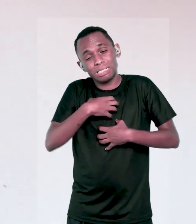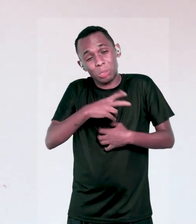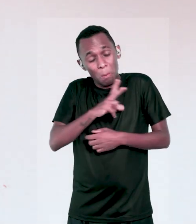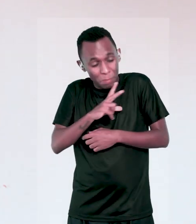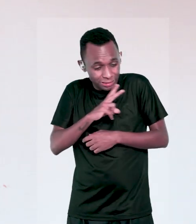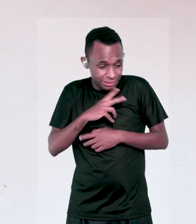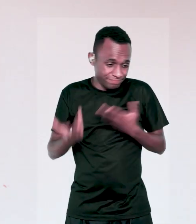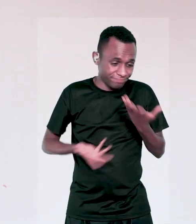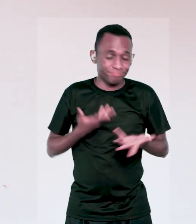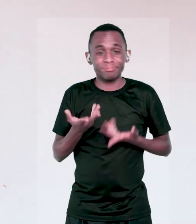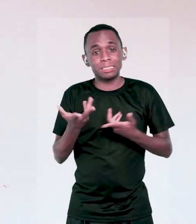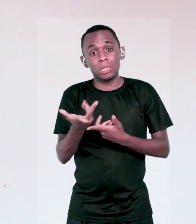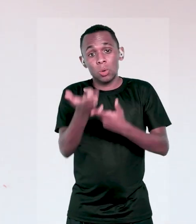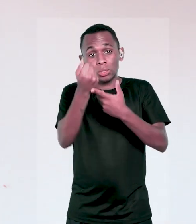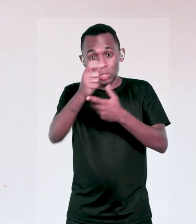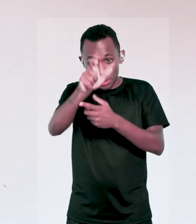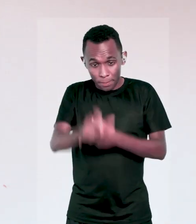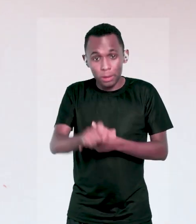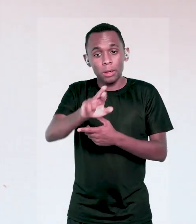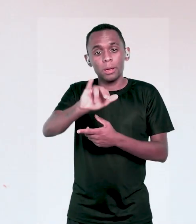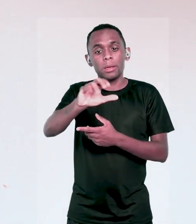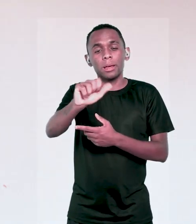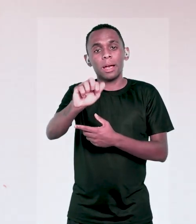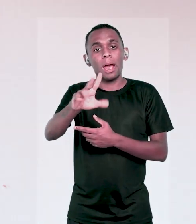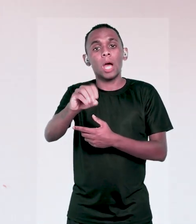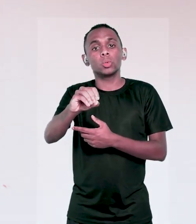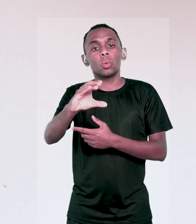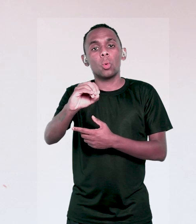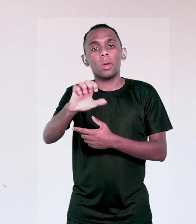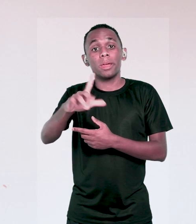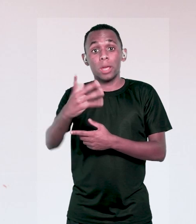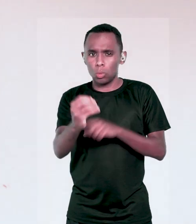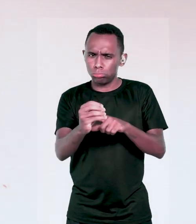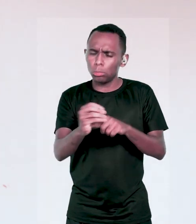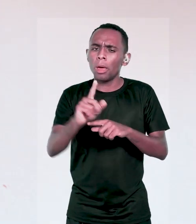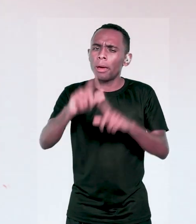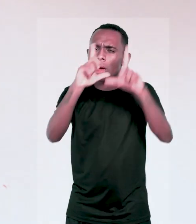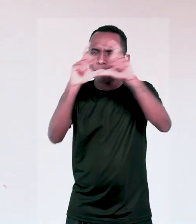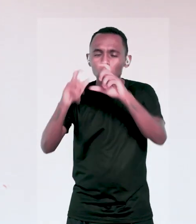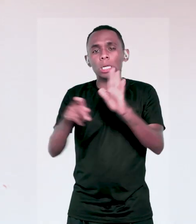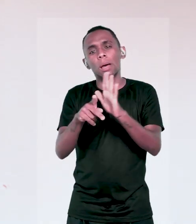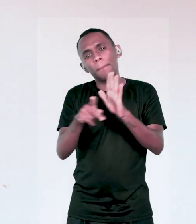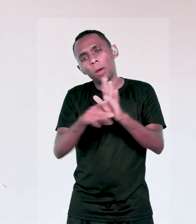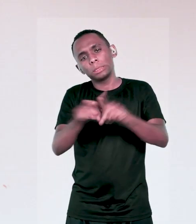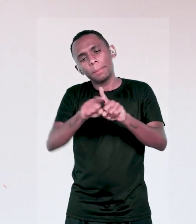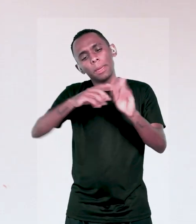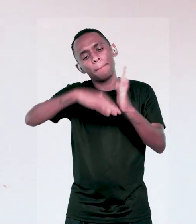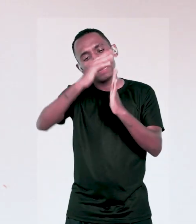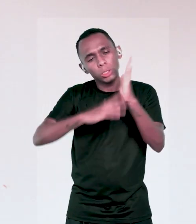fotógrafo, pintor e artista gráfico e que é professor na Universidade de